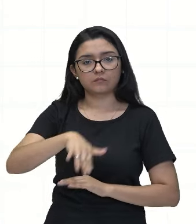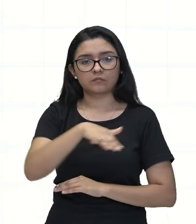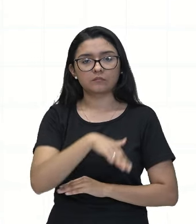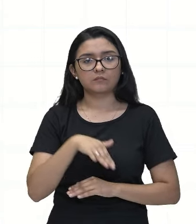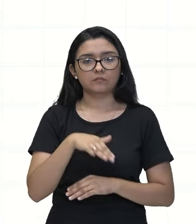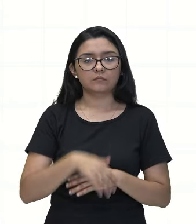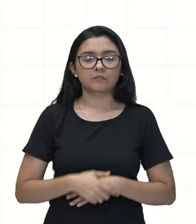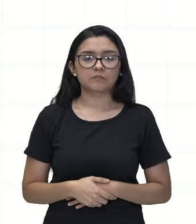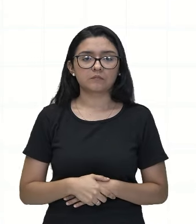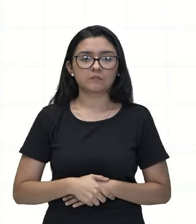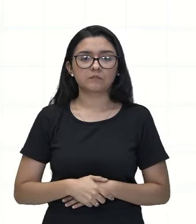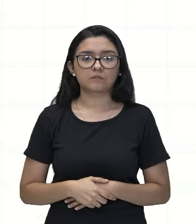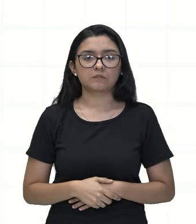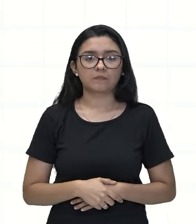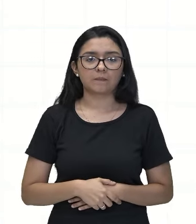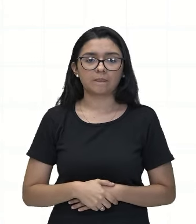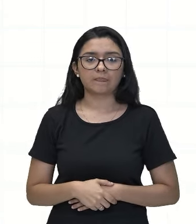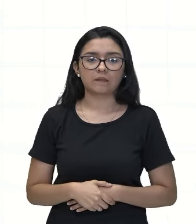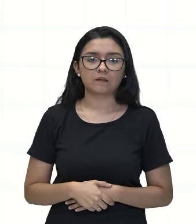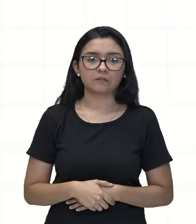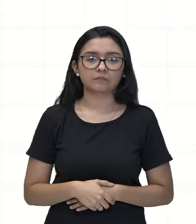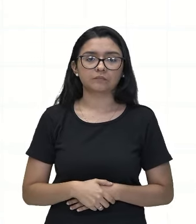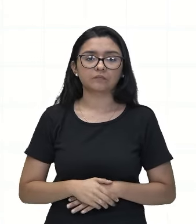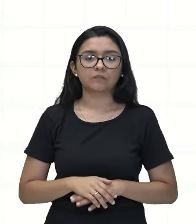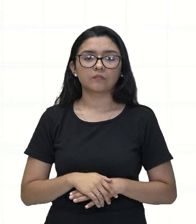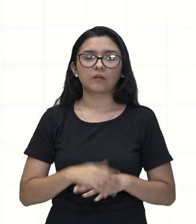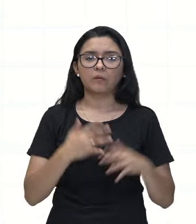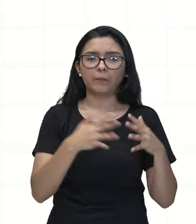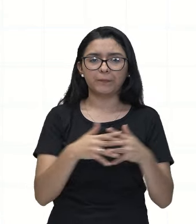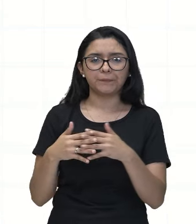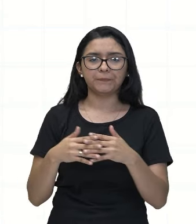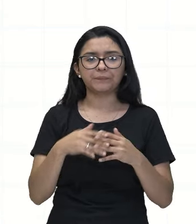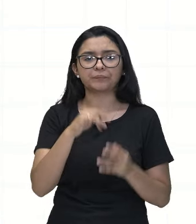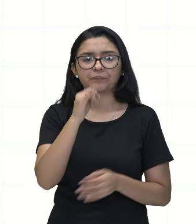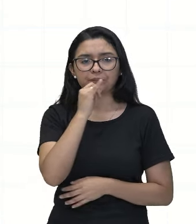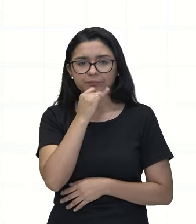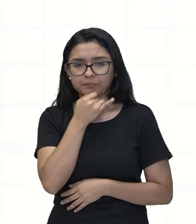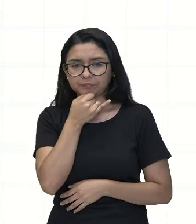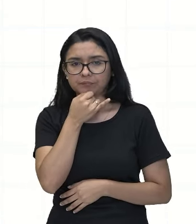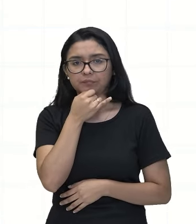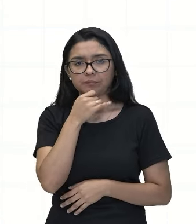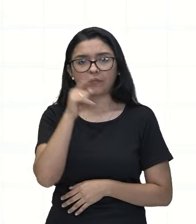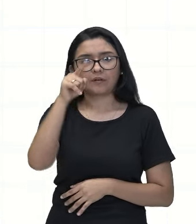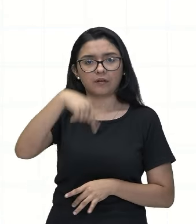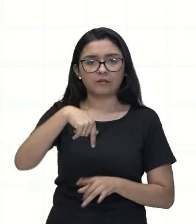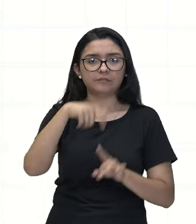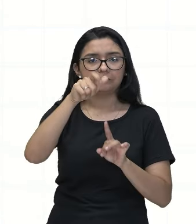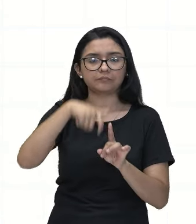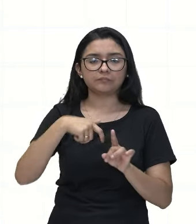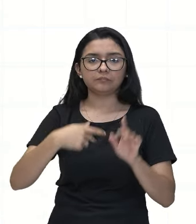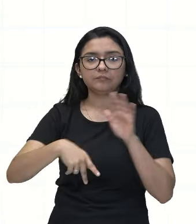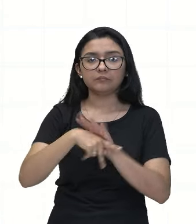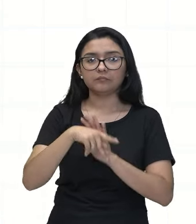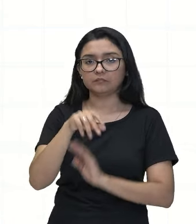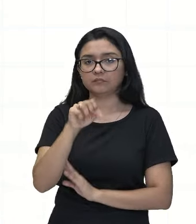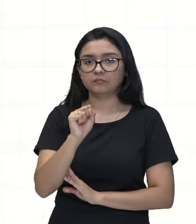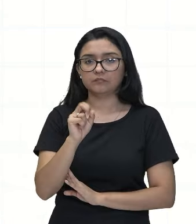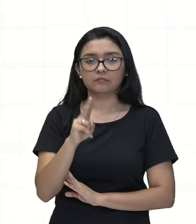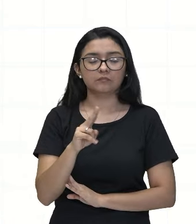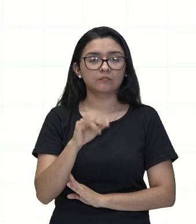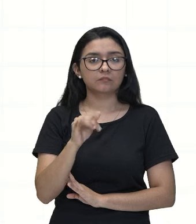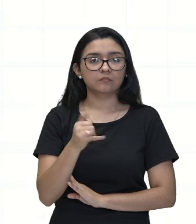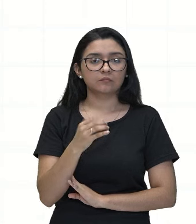seja a confusão e tristeza são os sujeitos da oração confusão